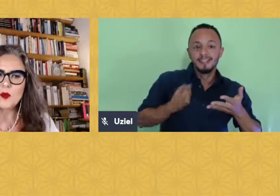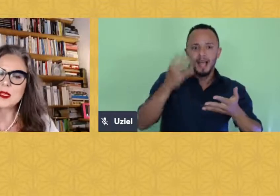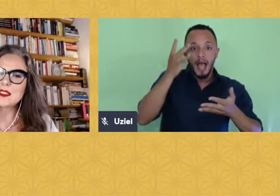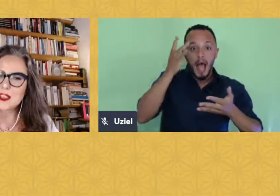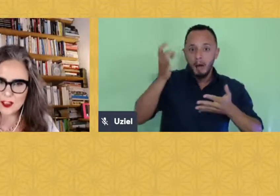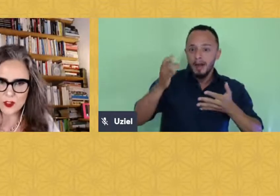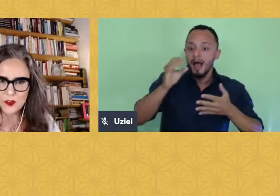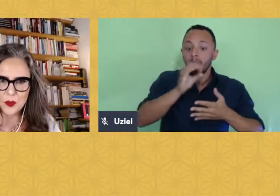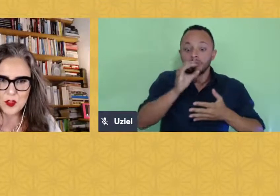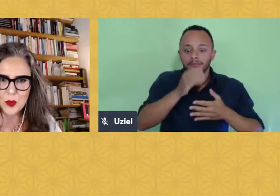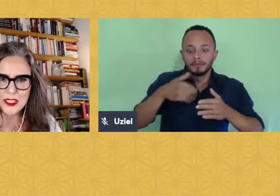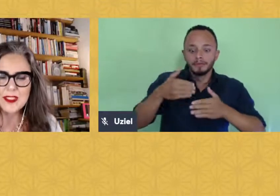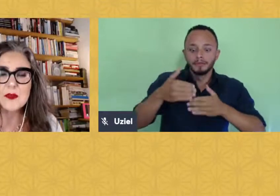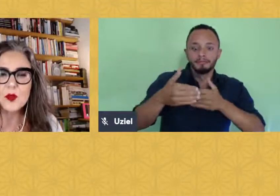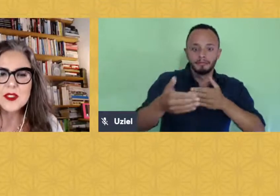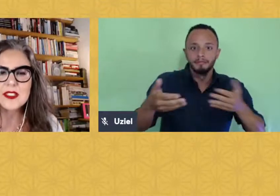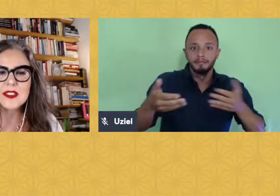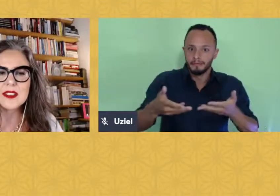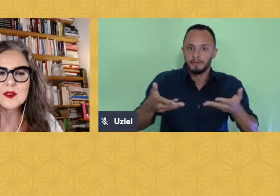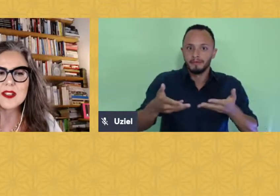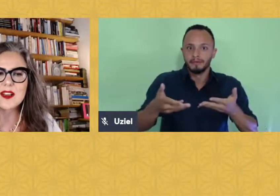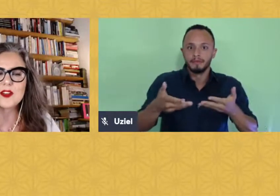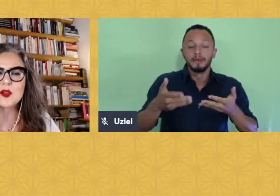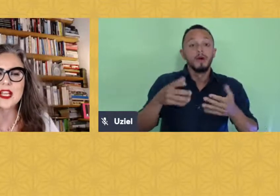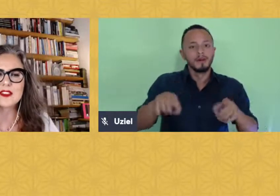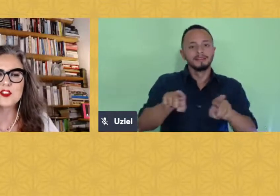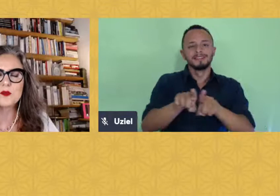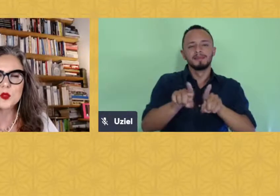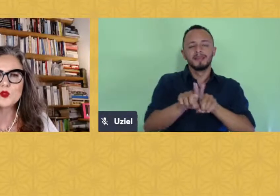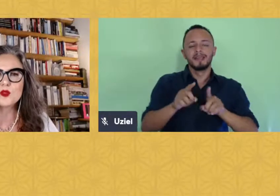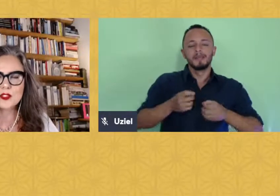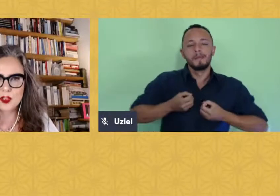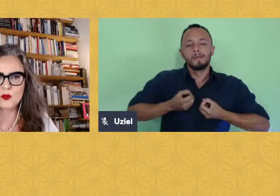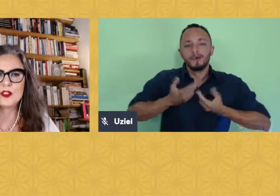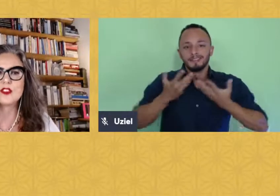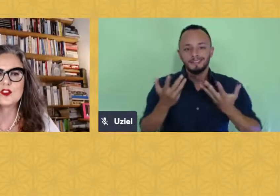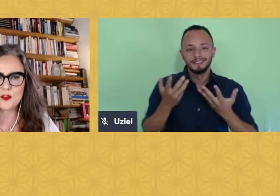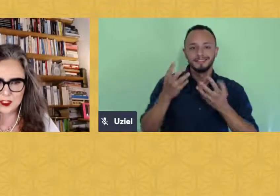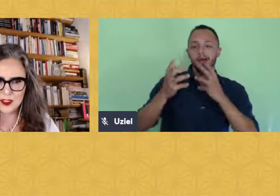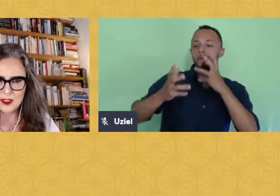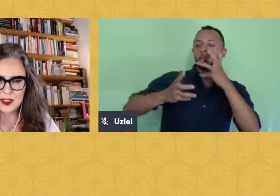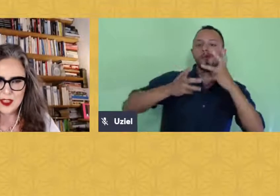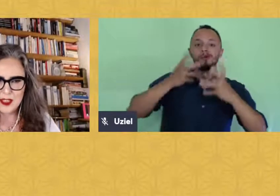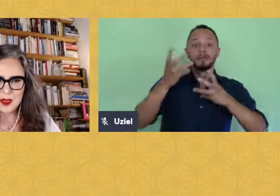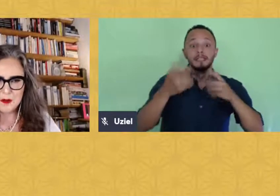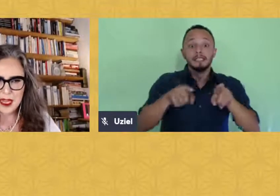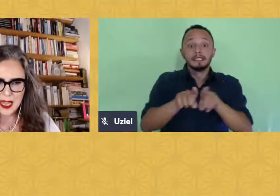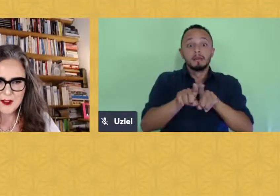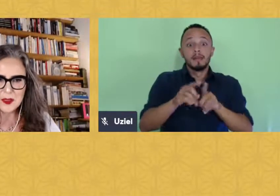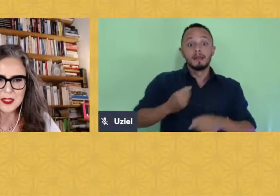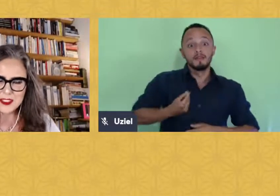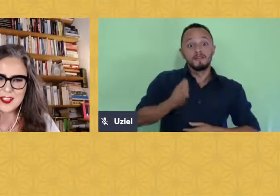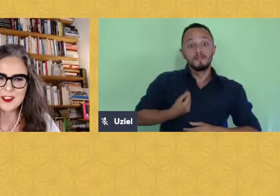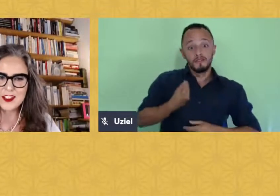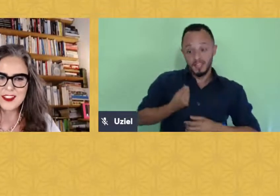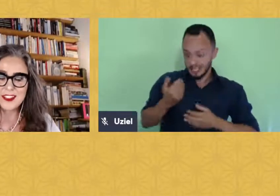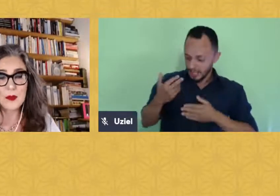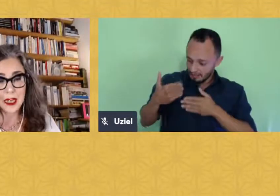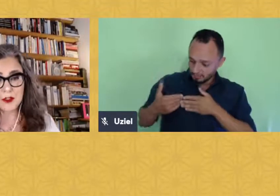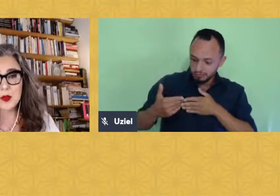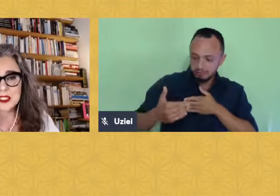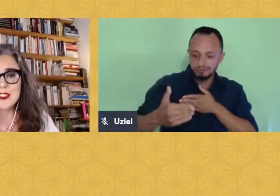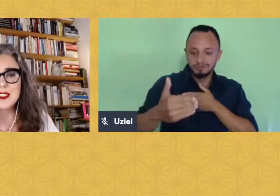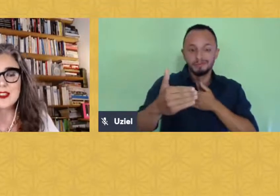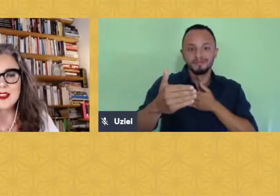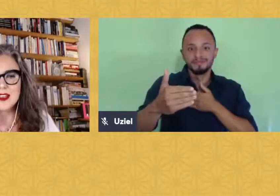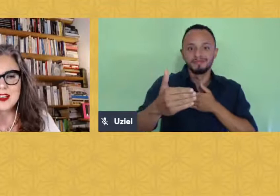também como um presente, em forma de poesia e música, e nos leva a lugares de produção de vida. Palavra presente e